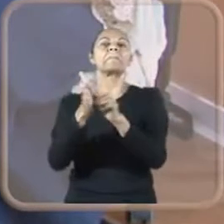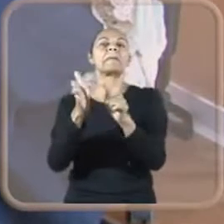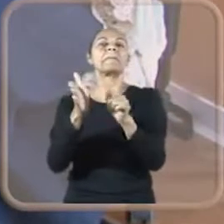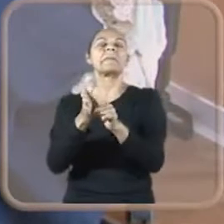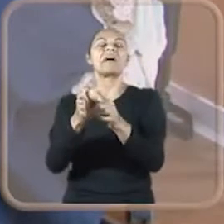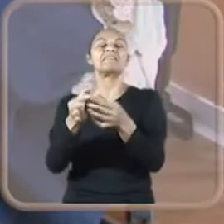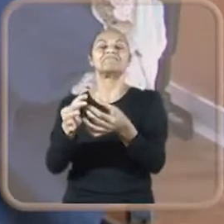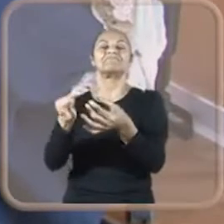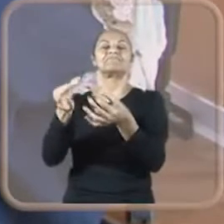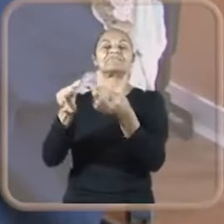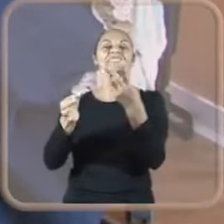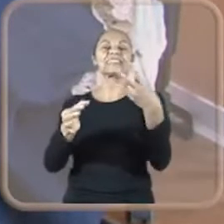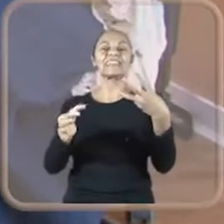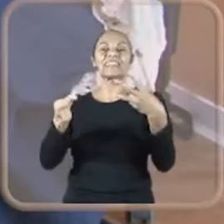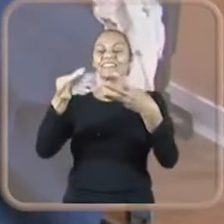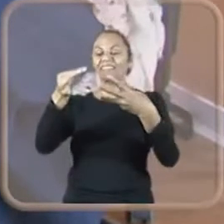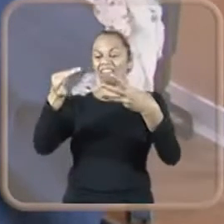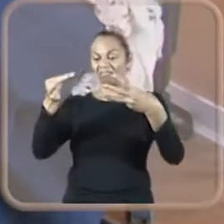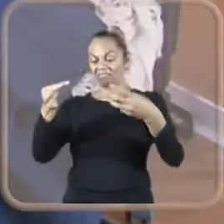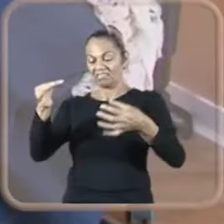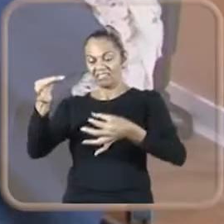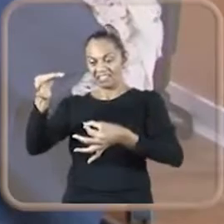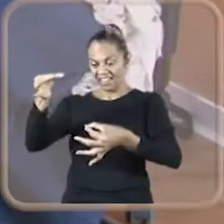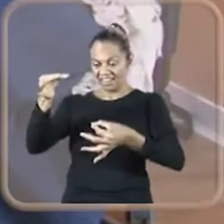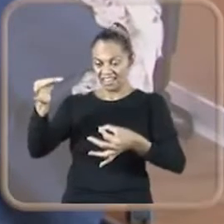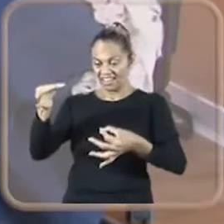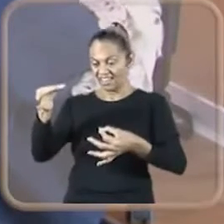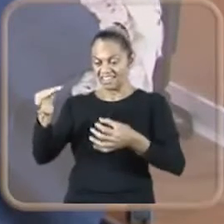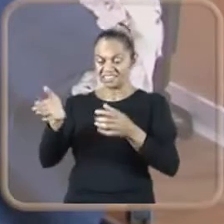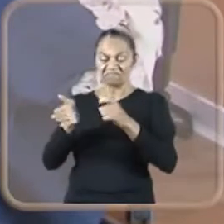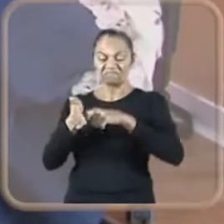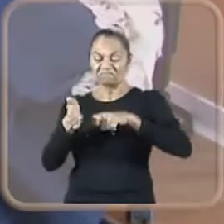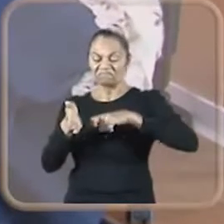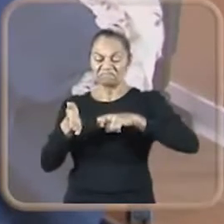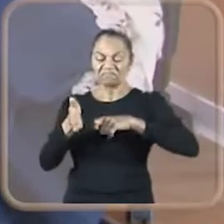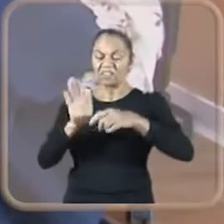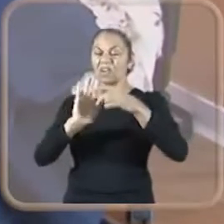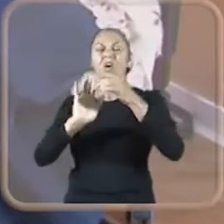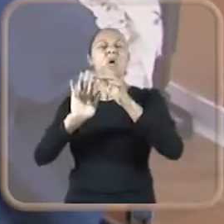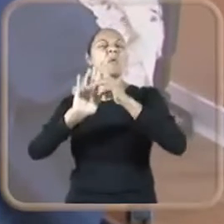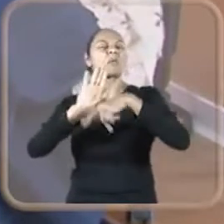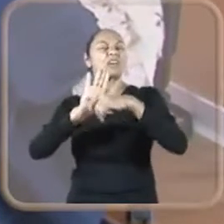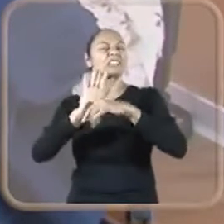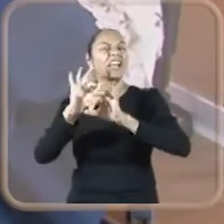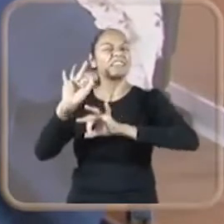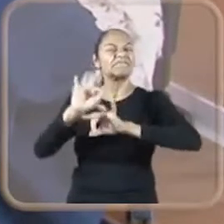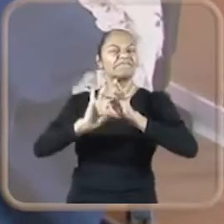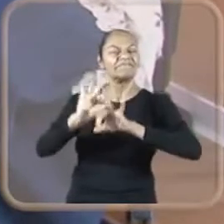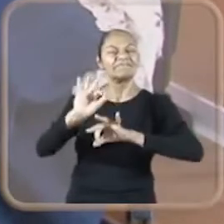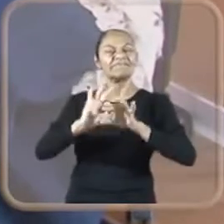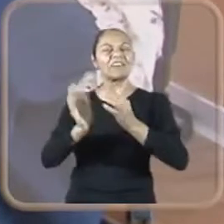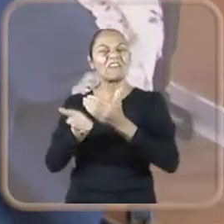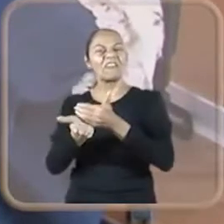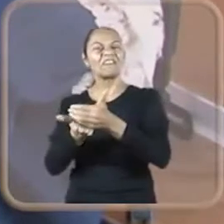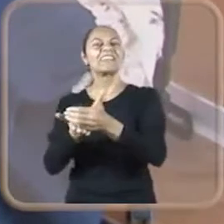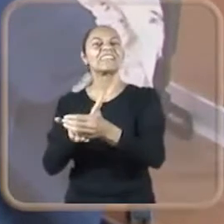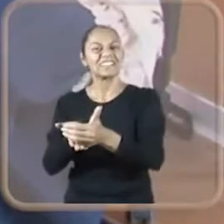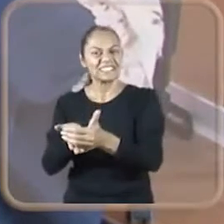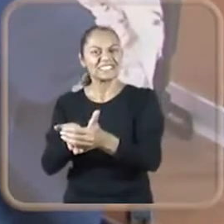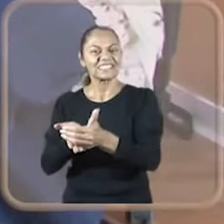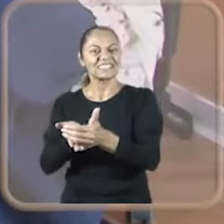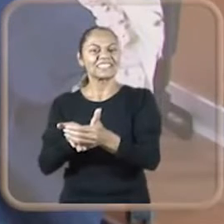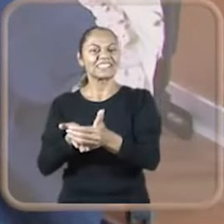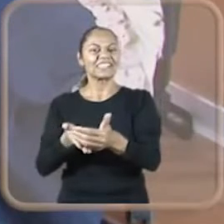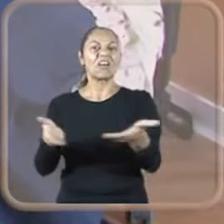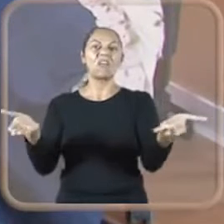começaram com 3 folhinhas, né, no final de tarde de sexta-feira, lá no prédio da Secretaria de Educação de